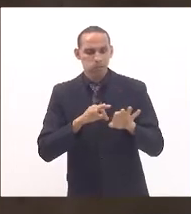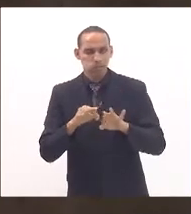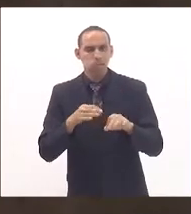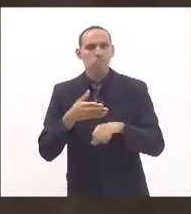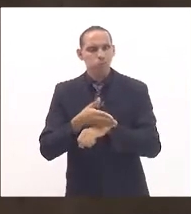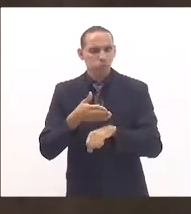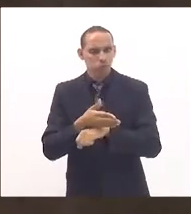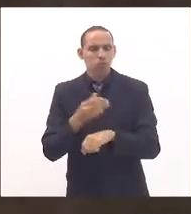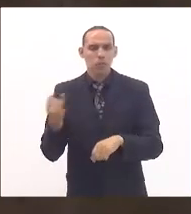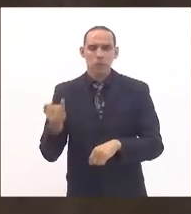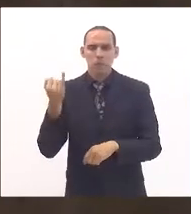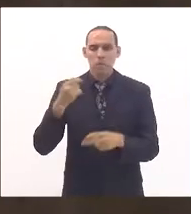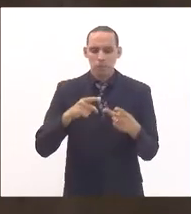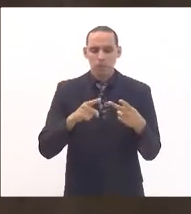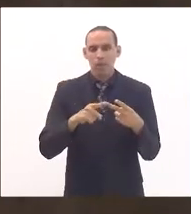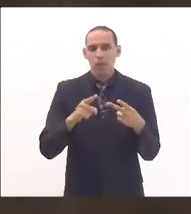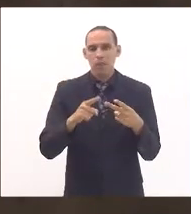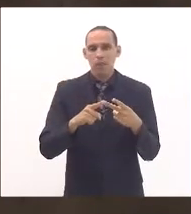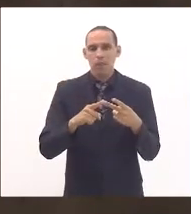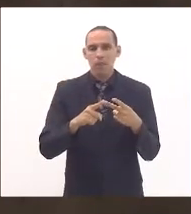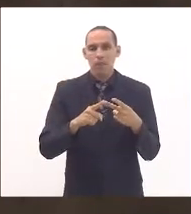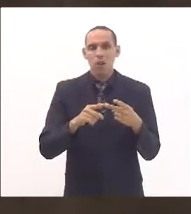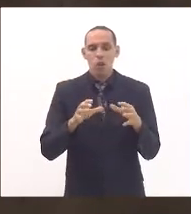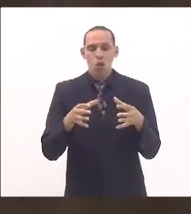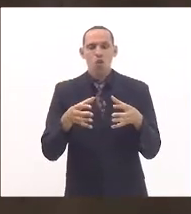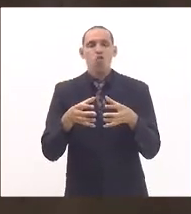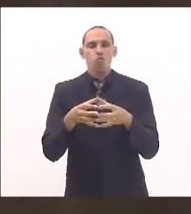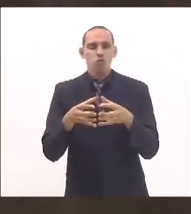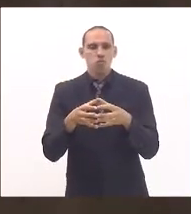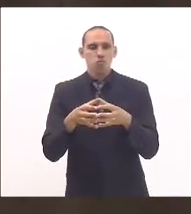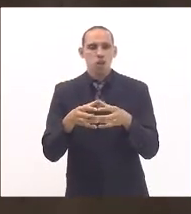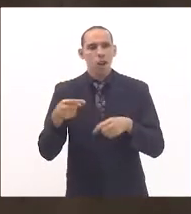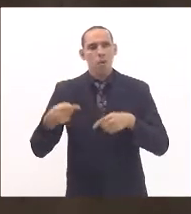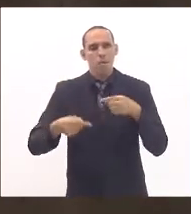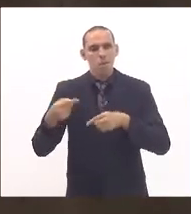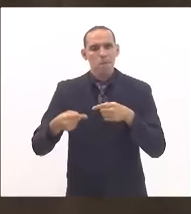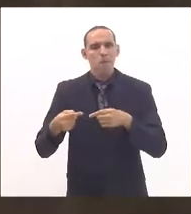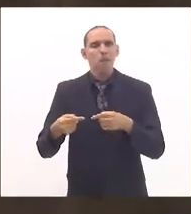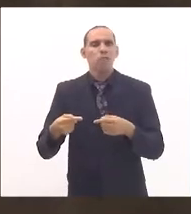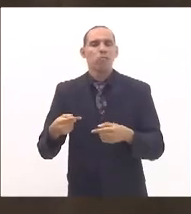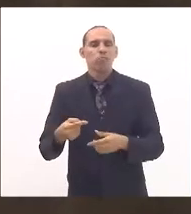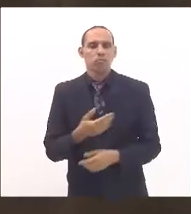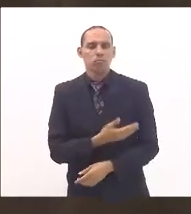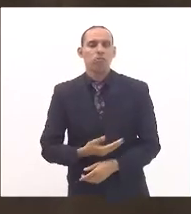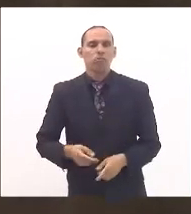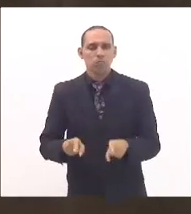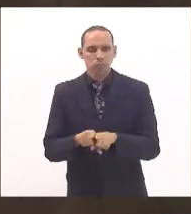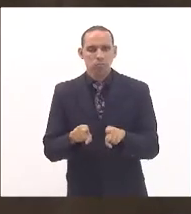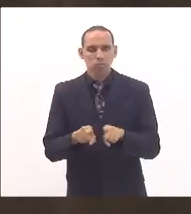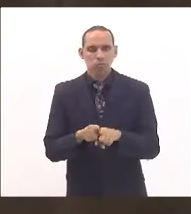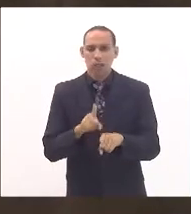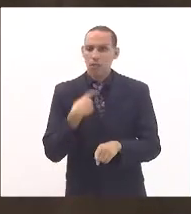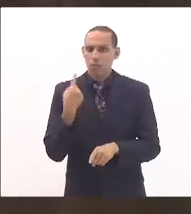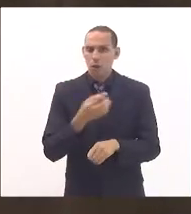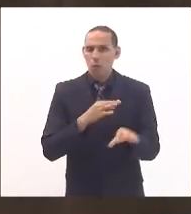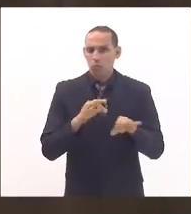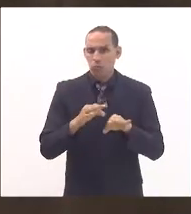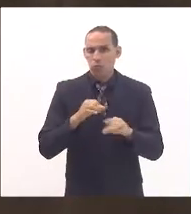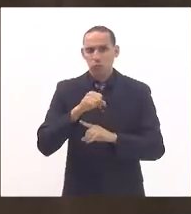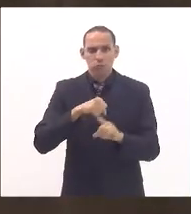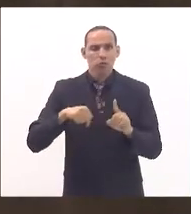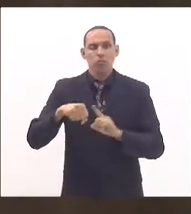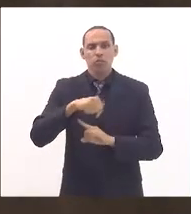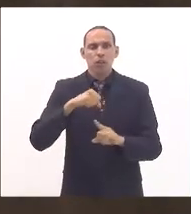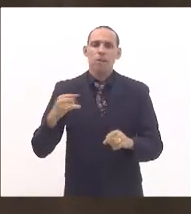importante, quanto na composição do conselho que executará a política pública. Para nós, esse processo do controle social é